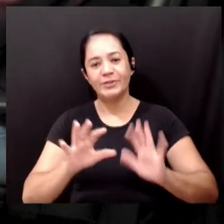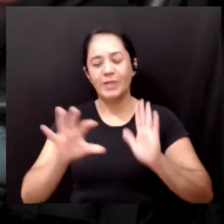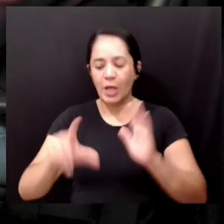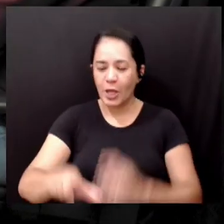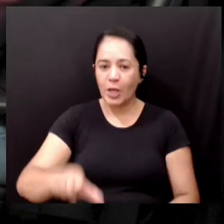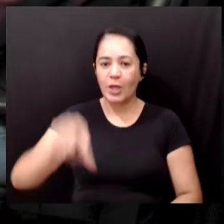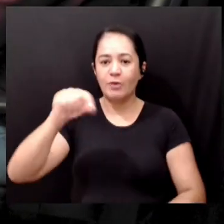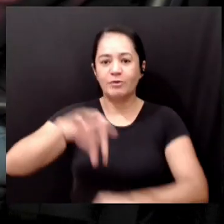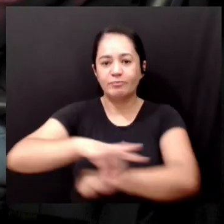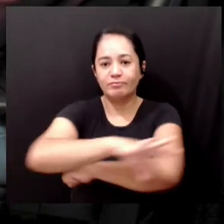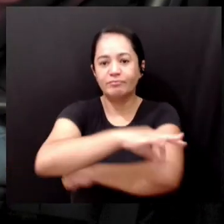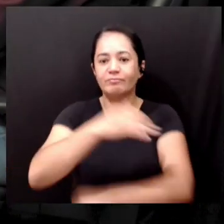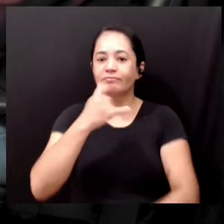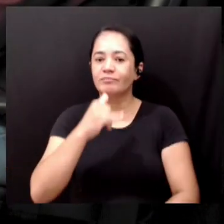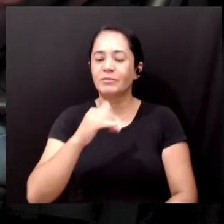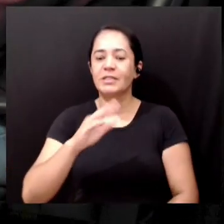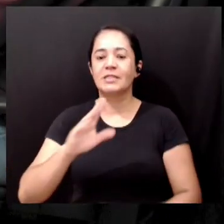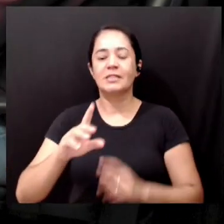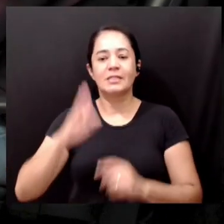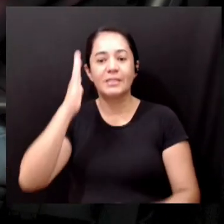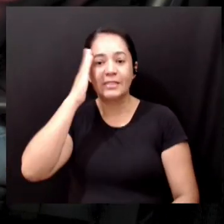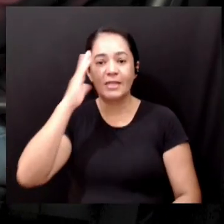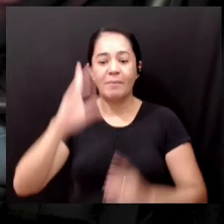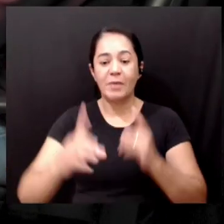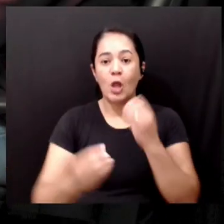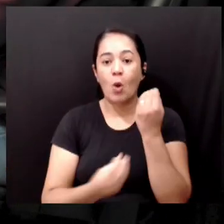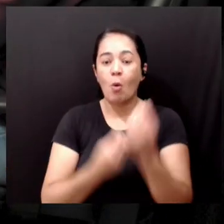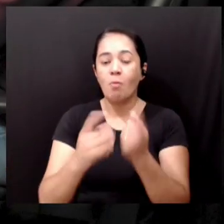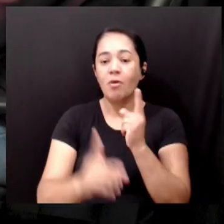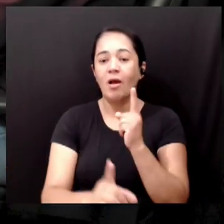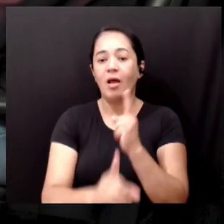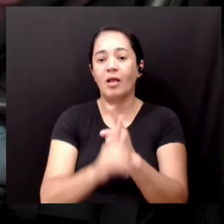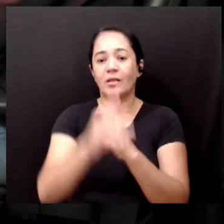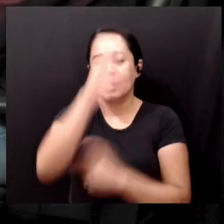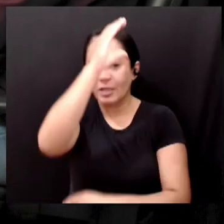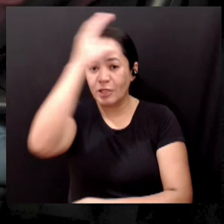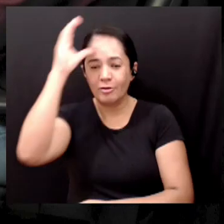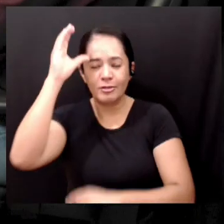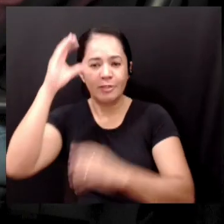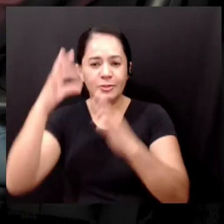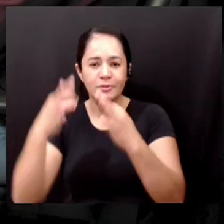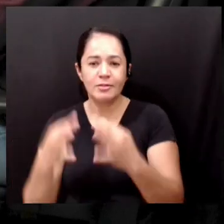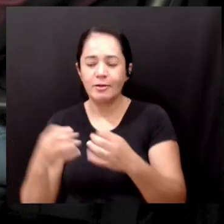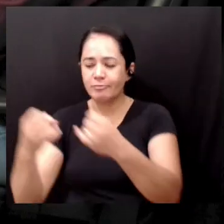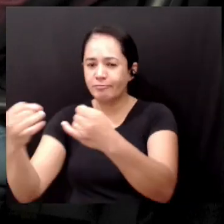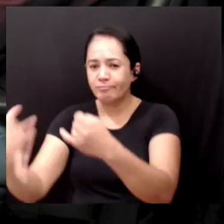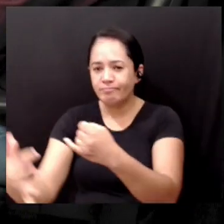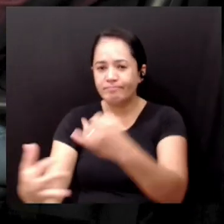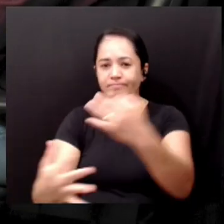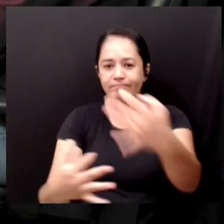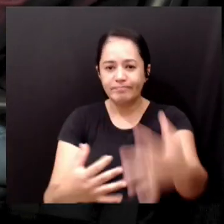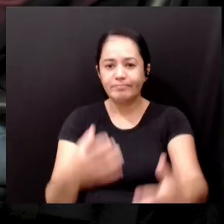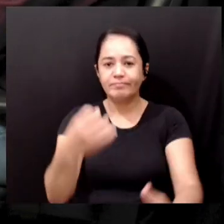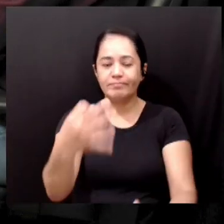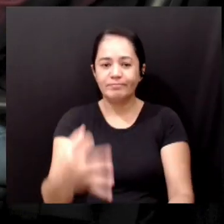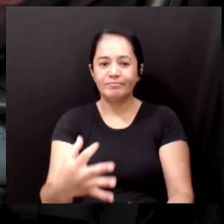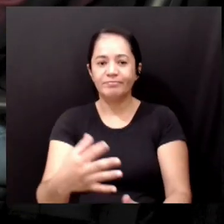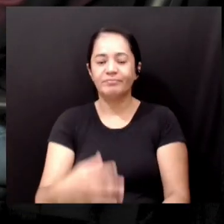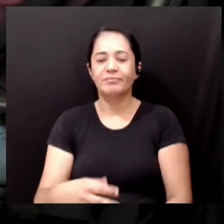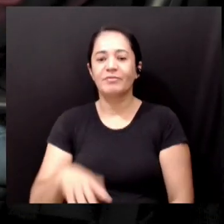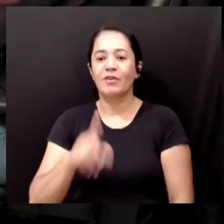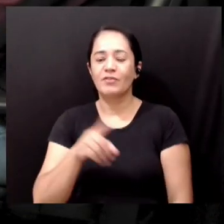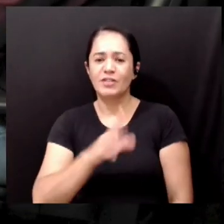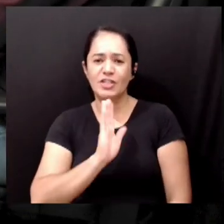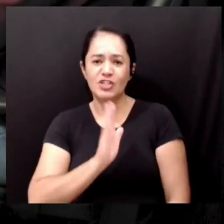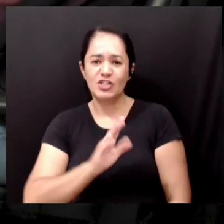para o cliente. para ter resposta exata e concreta ali, certinho, com precisão, né? E esse engenheiro já fez vários projetos